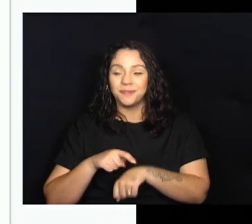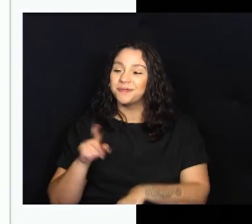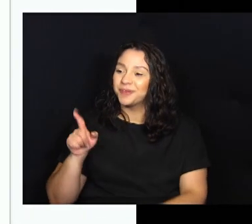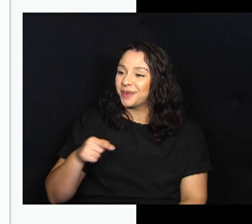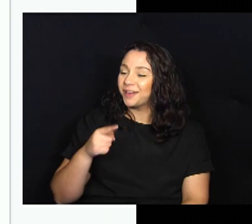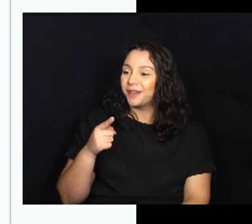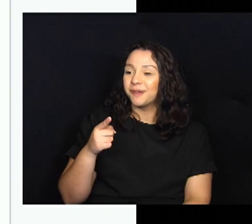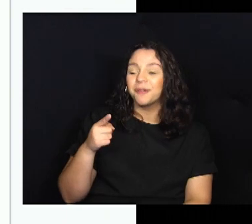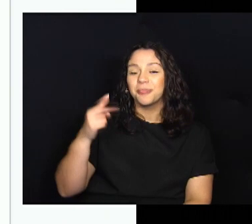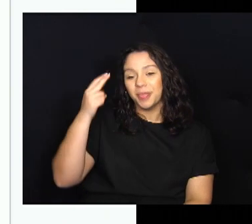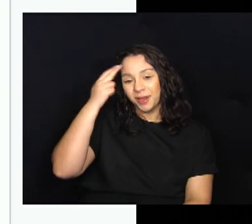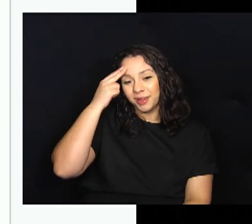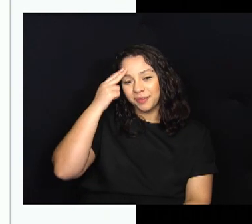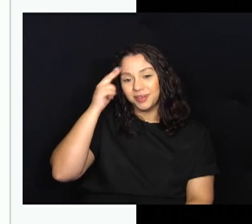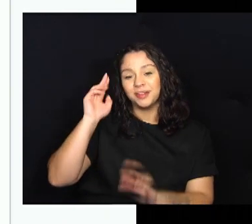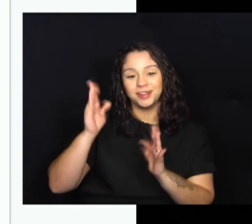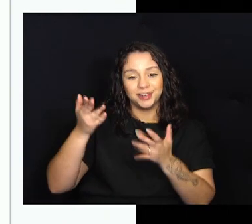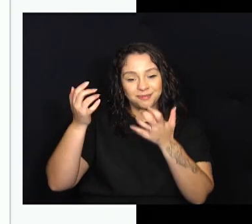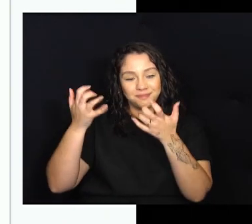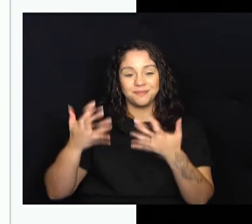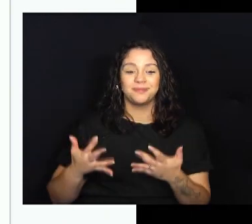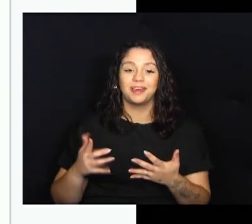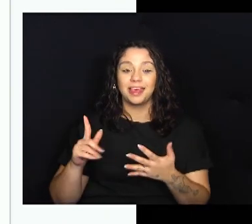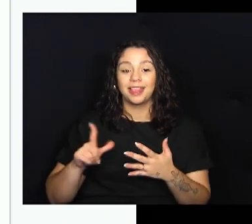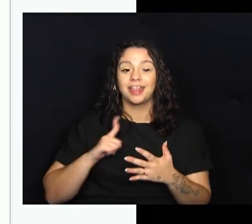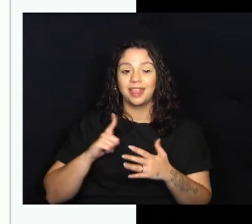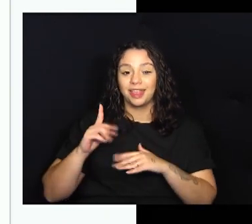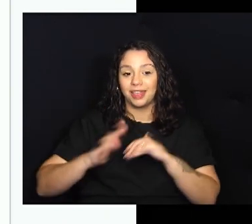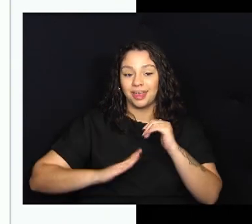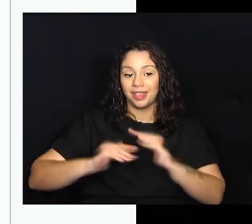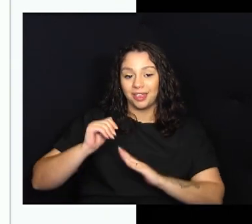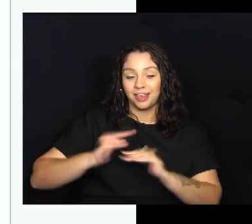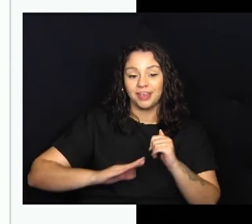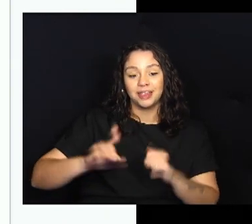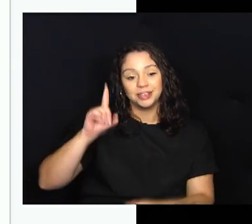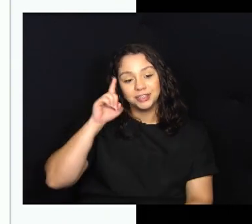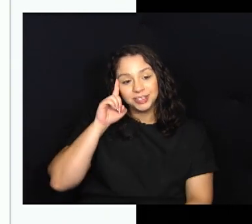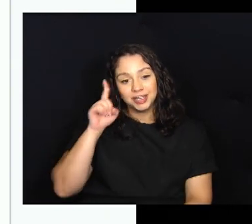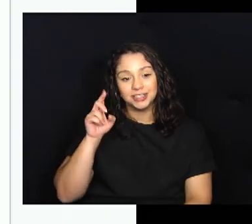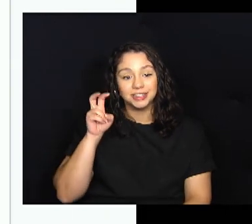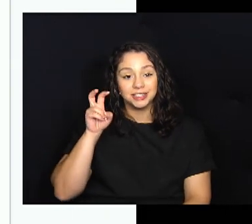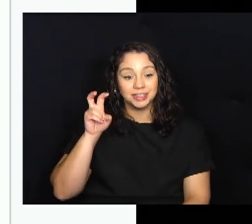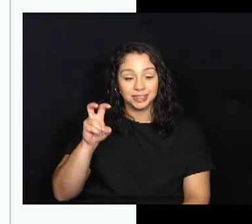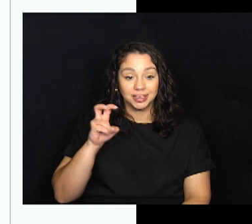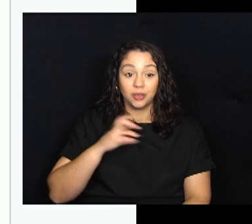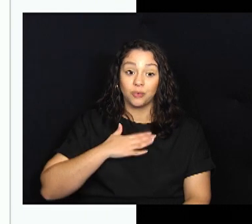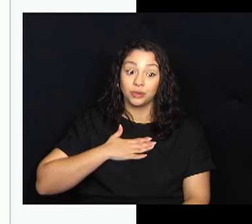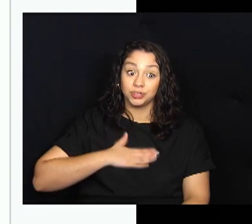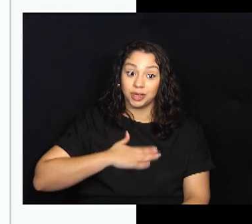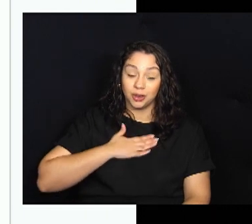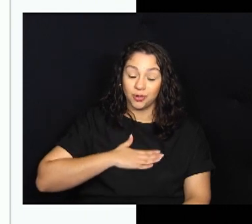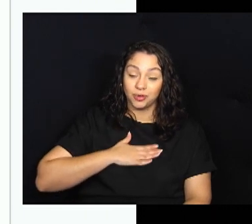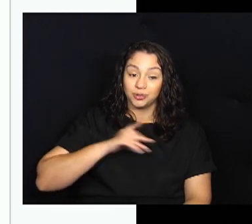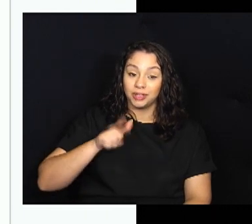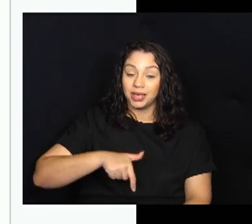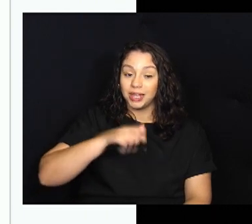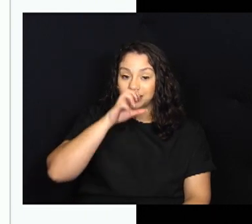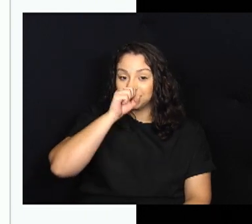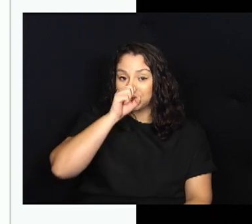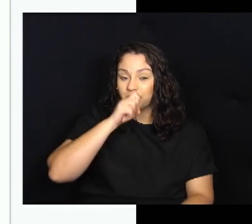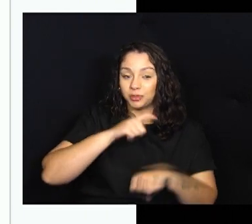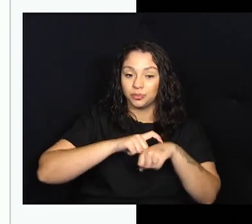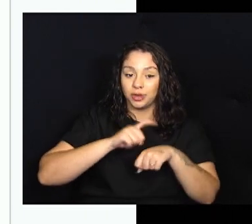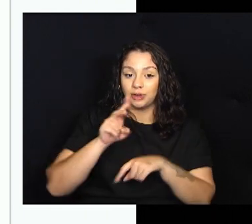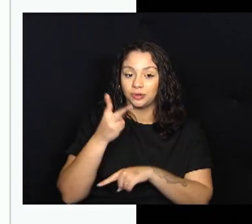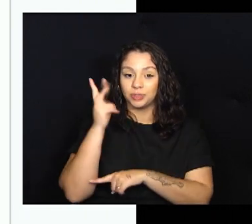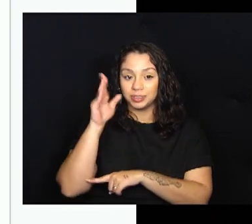fazendo a propaganda aí. Olha, a gente vai ter uma atividade no dia 5 de agosto, que é um sábado, a partir das 2 horas da